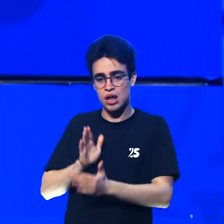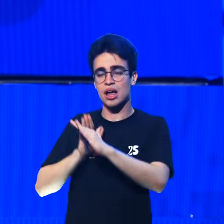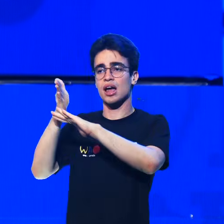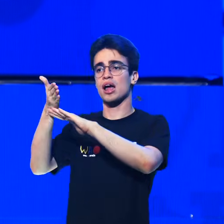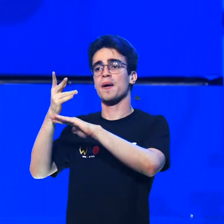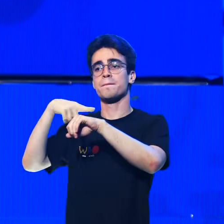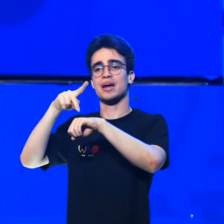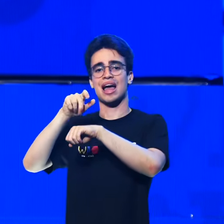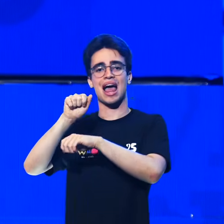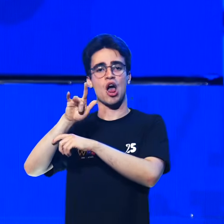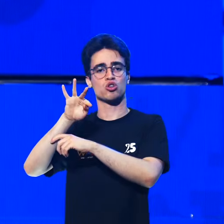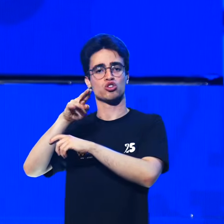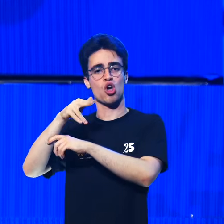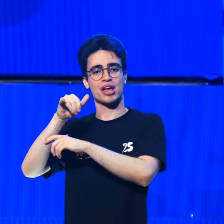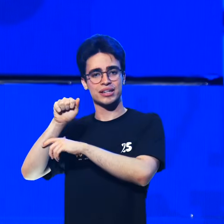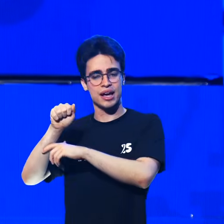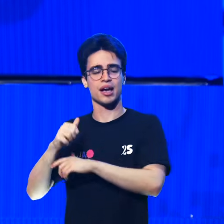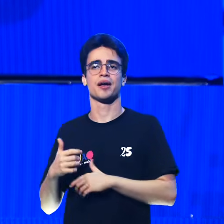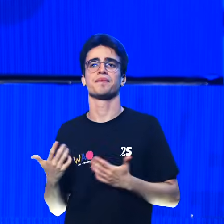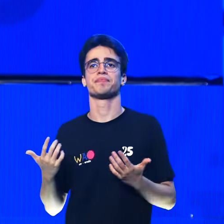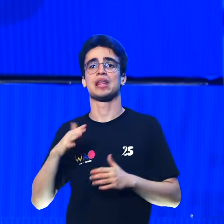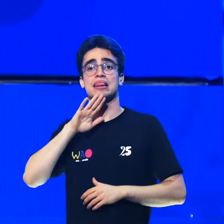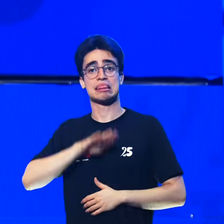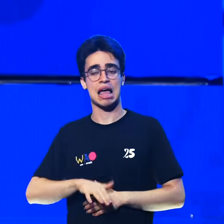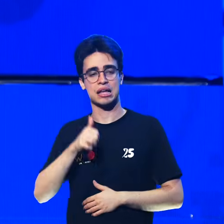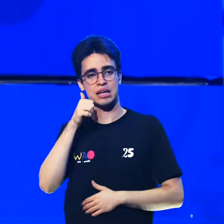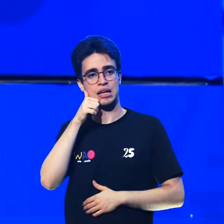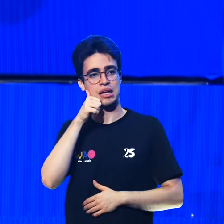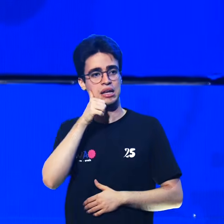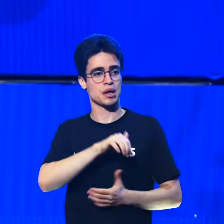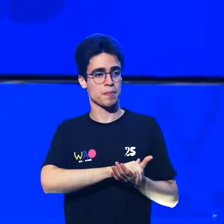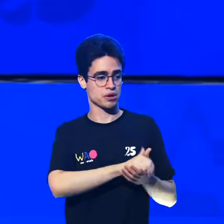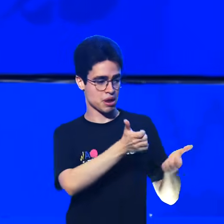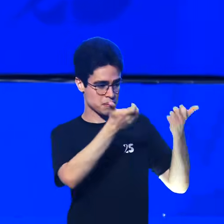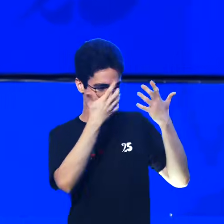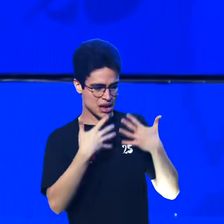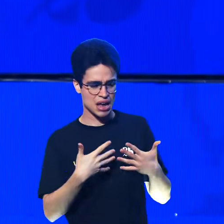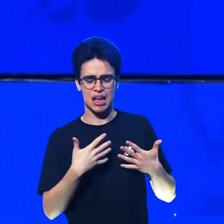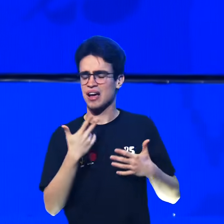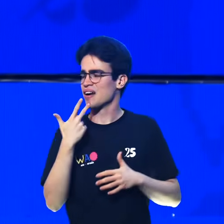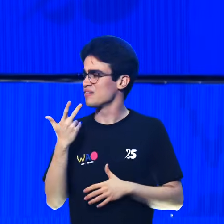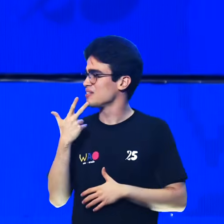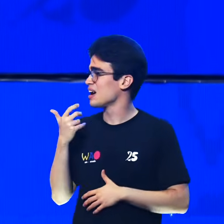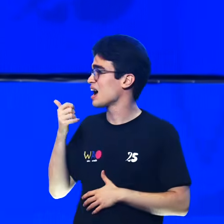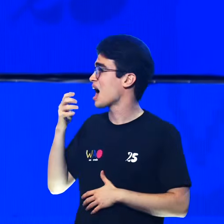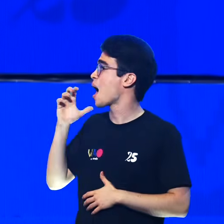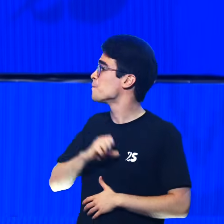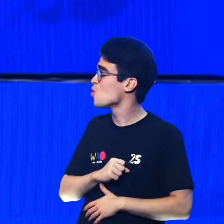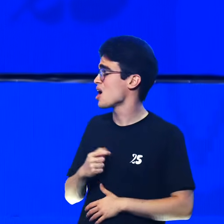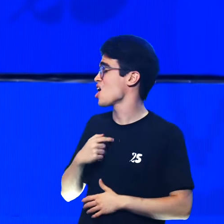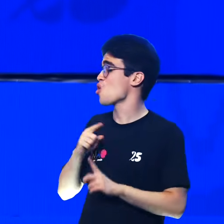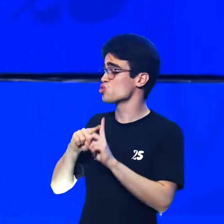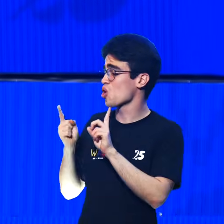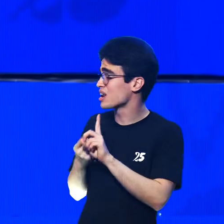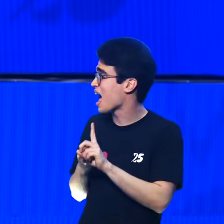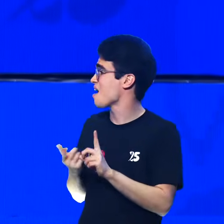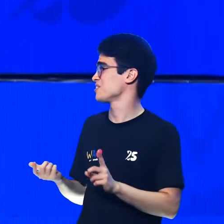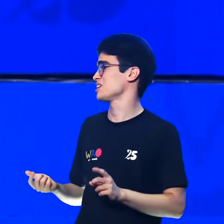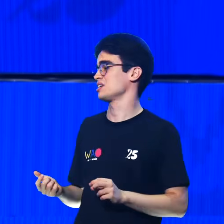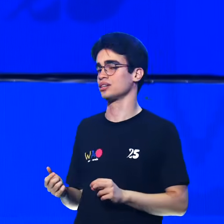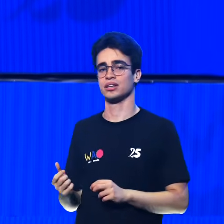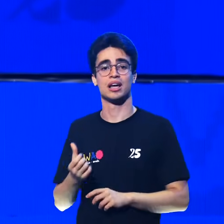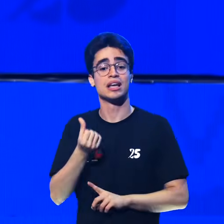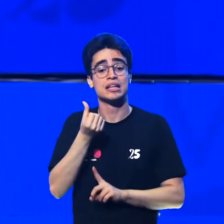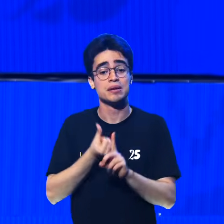Autônia. Uma tarde a Naine me liga e diz: amor, chorando, estou grávida 6 meses depois de